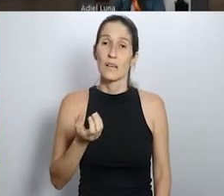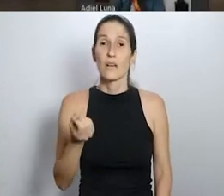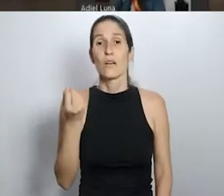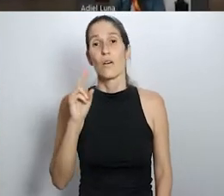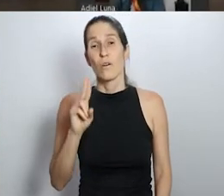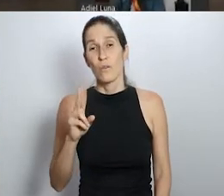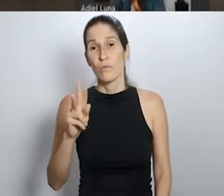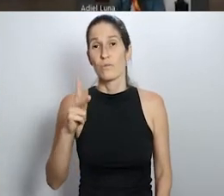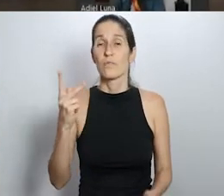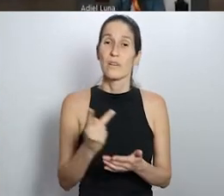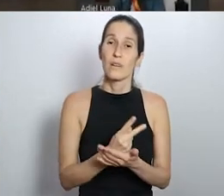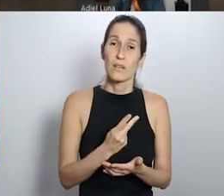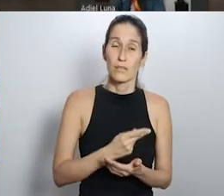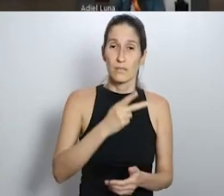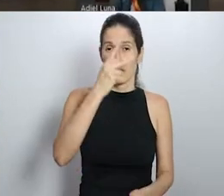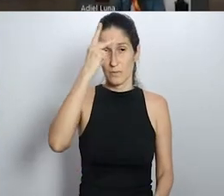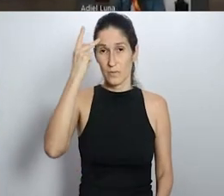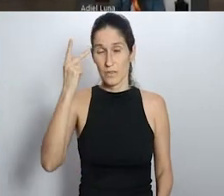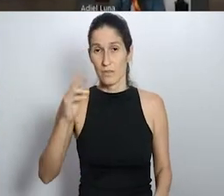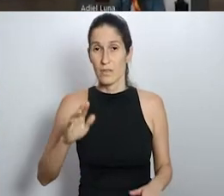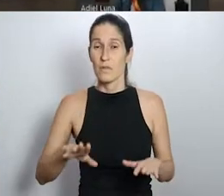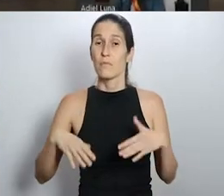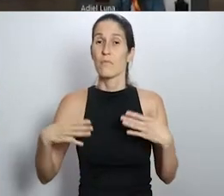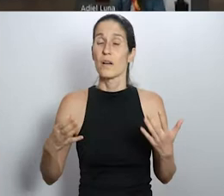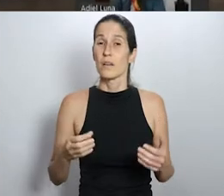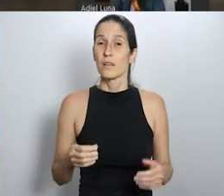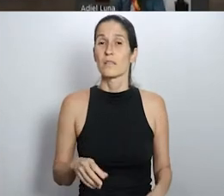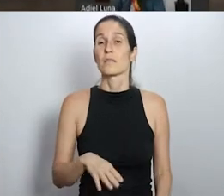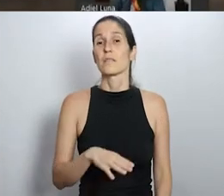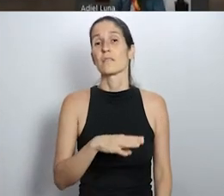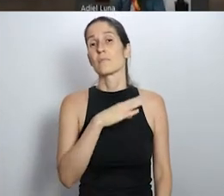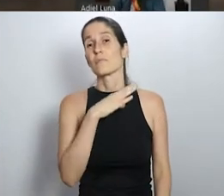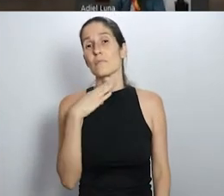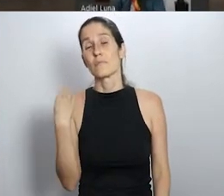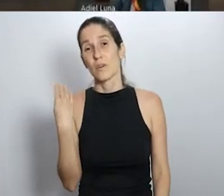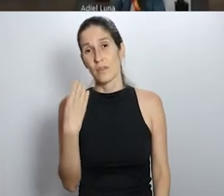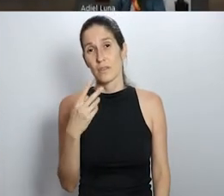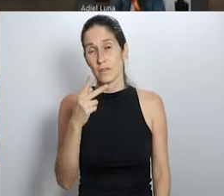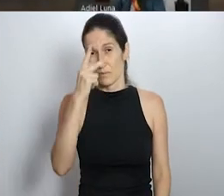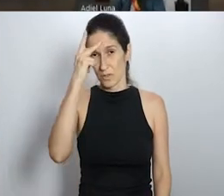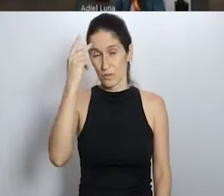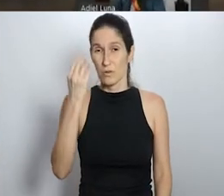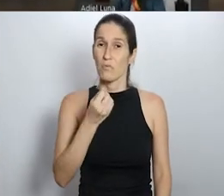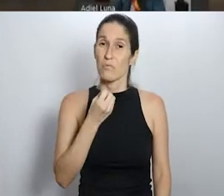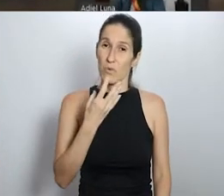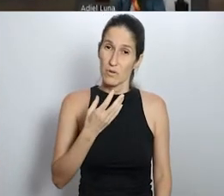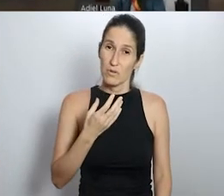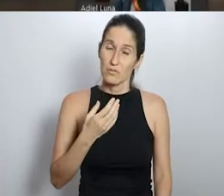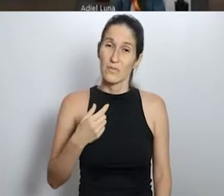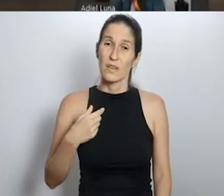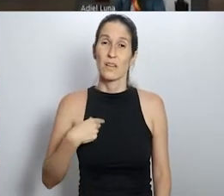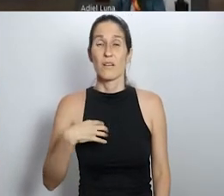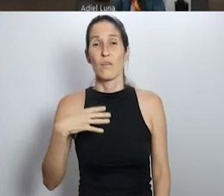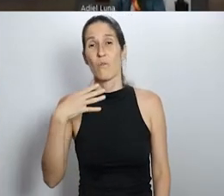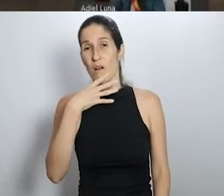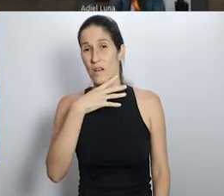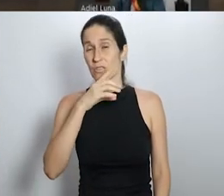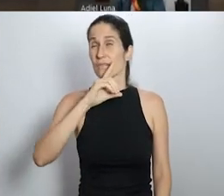quando uma pessoa tão querida, com tanto bom serviço prestado, é obrigada a nos